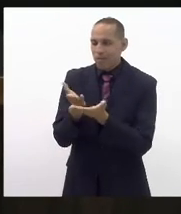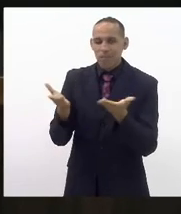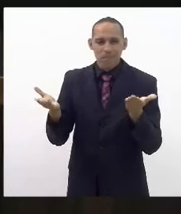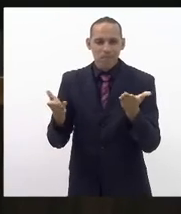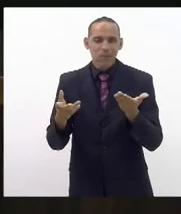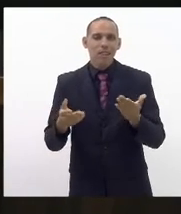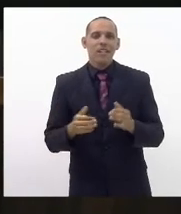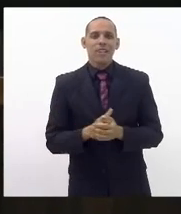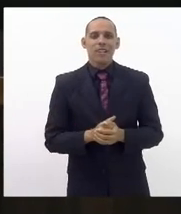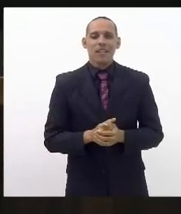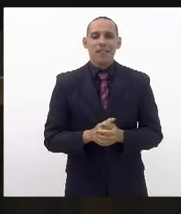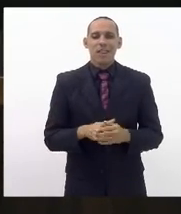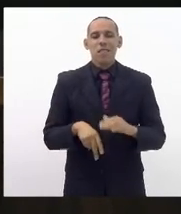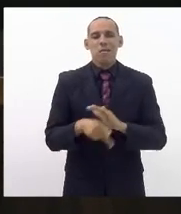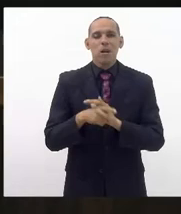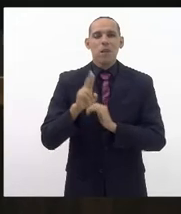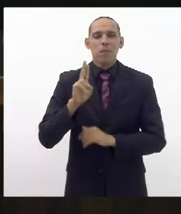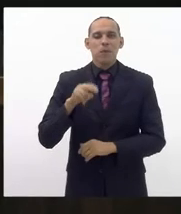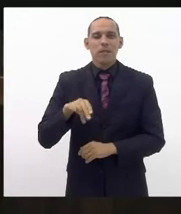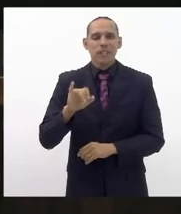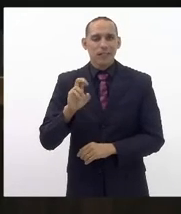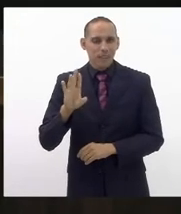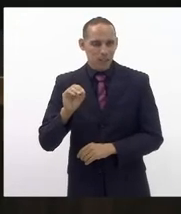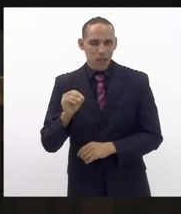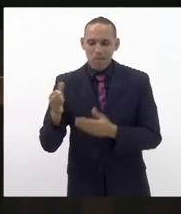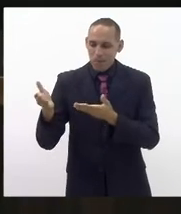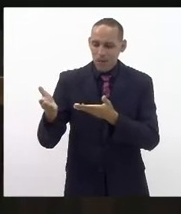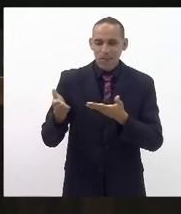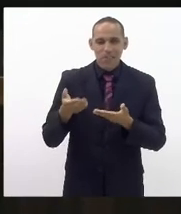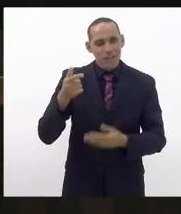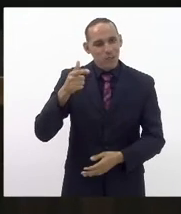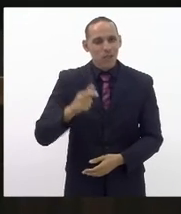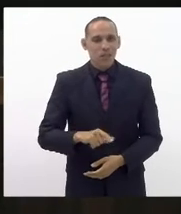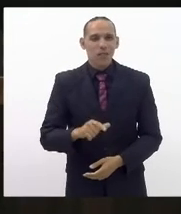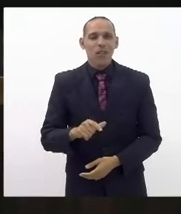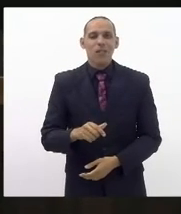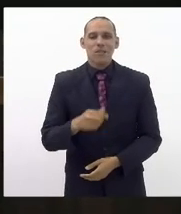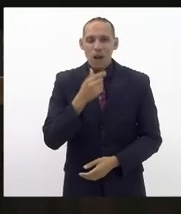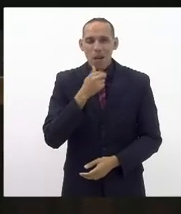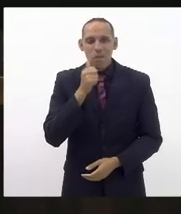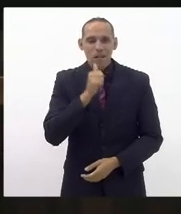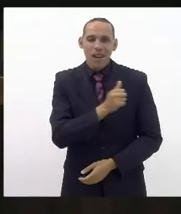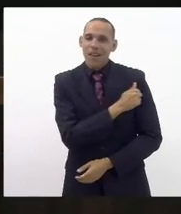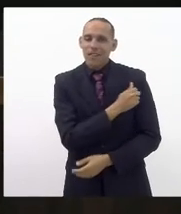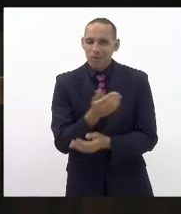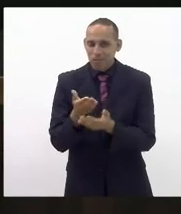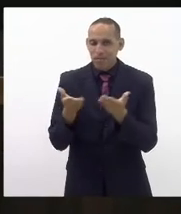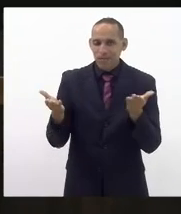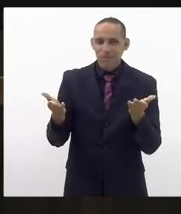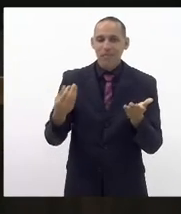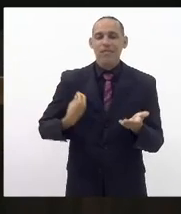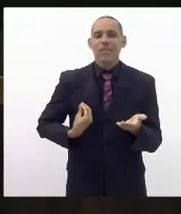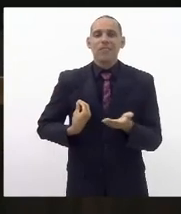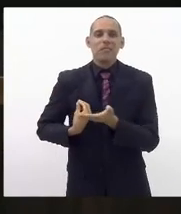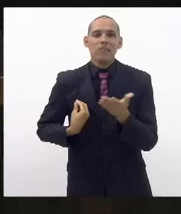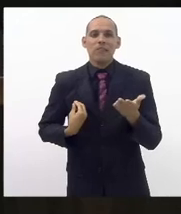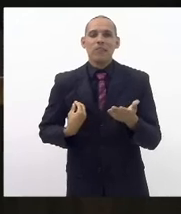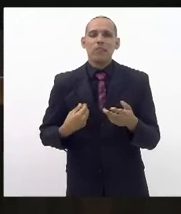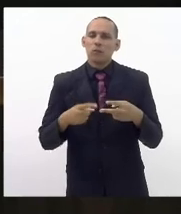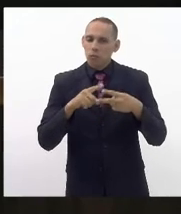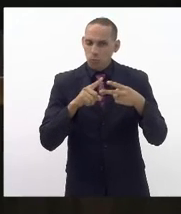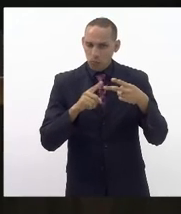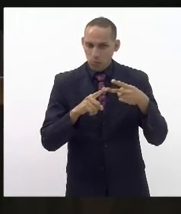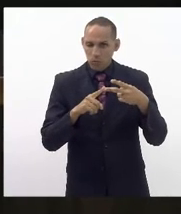alunas da UniRio, dando boas-vindas mais uma vez à presença de todas e todos, fazer apenas